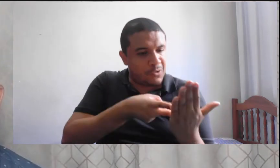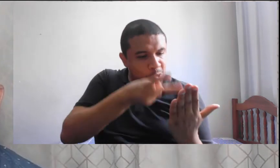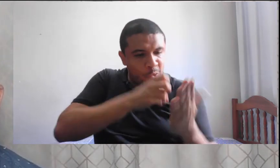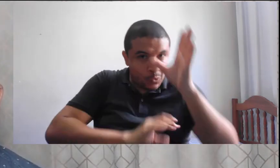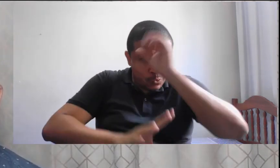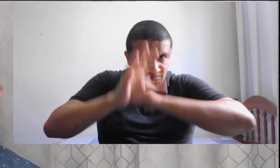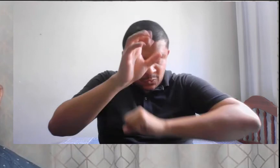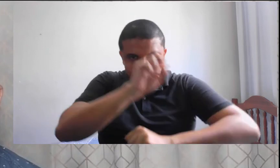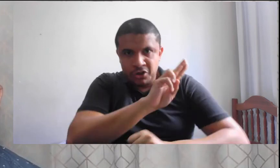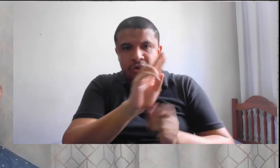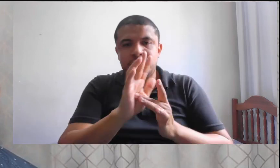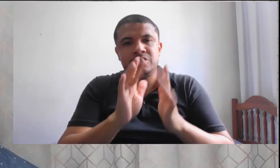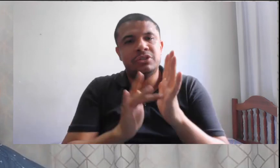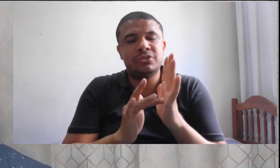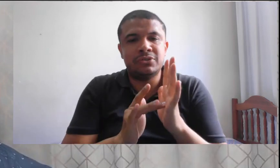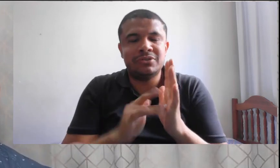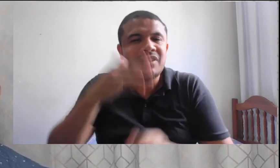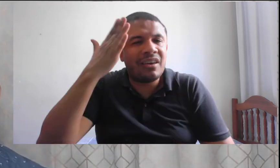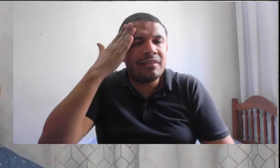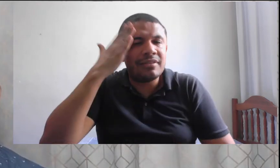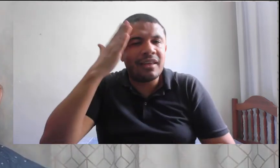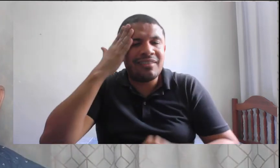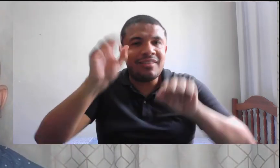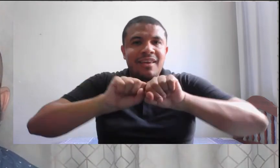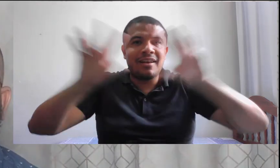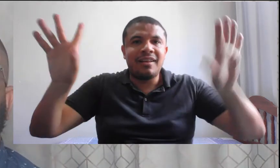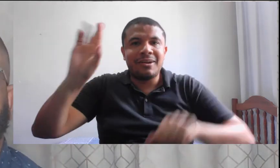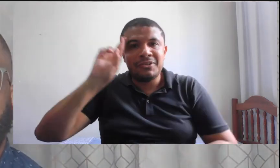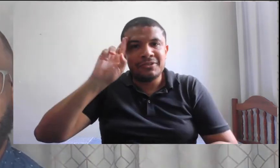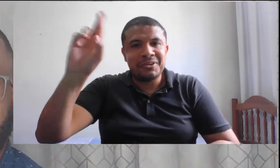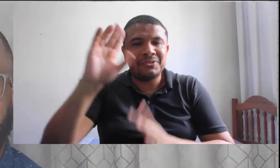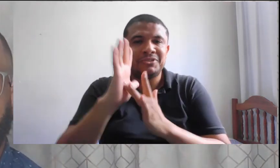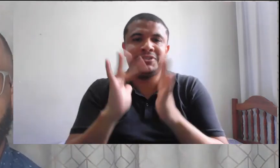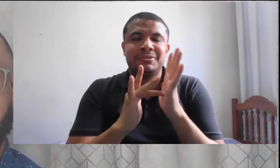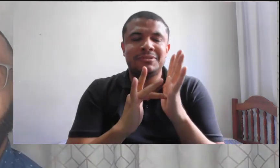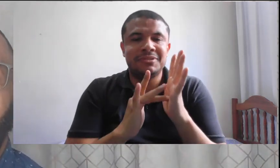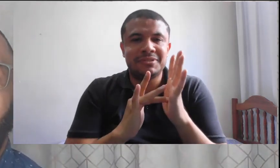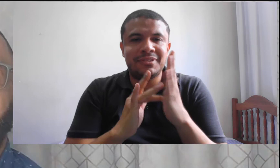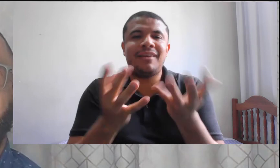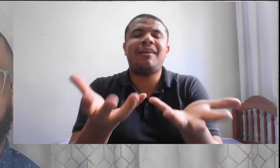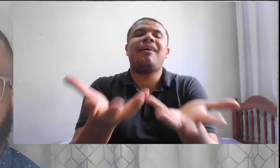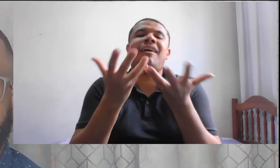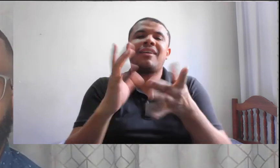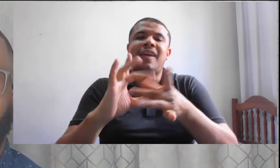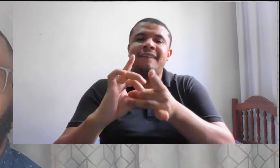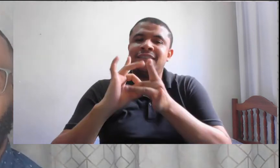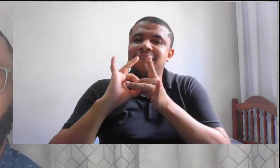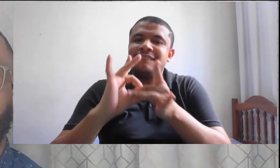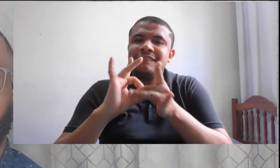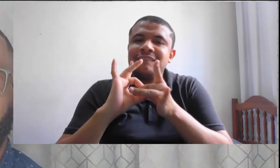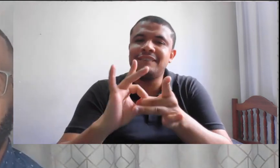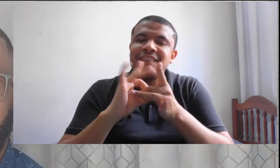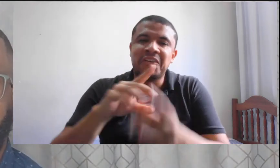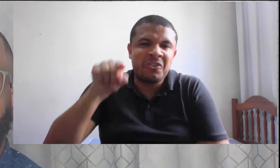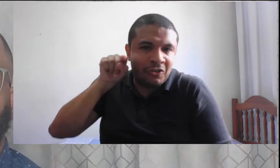Em nome de Jesus. Entenda que o Senhor Jesus quer estabelecer um